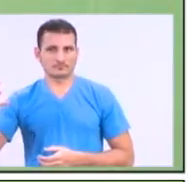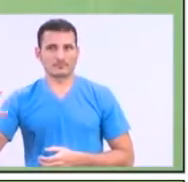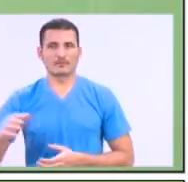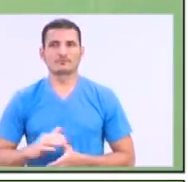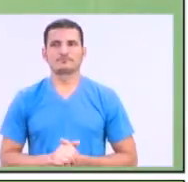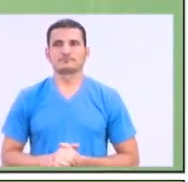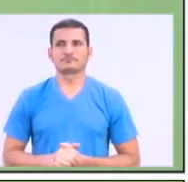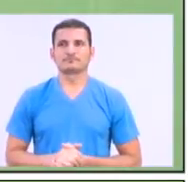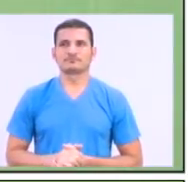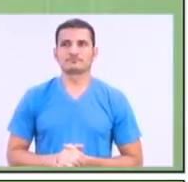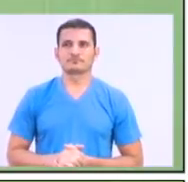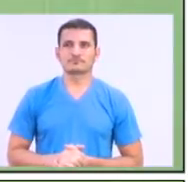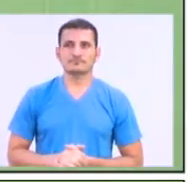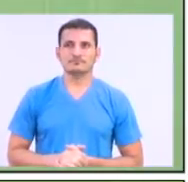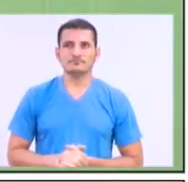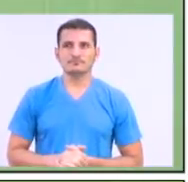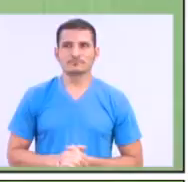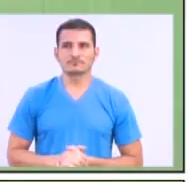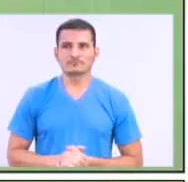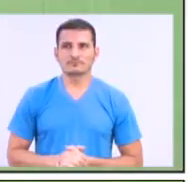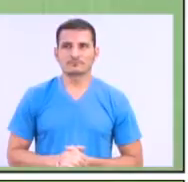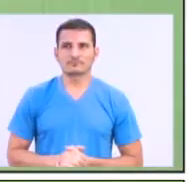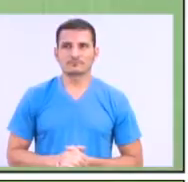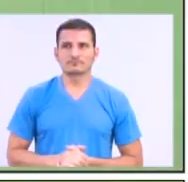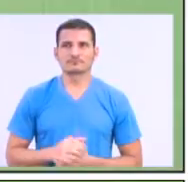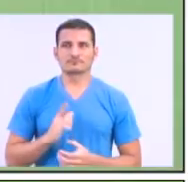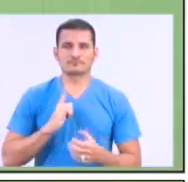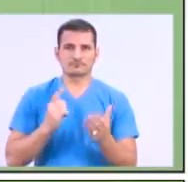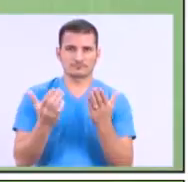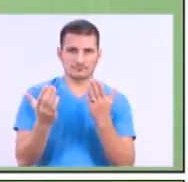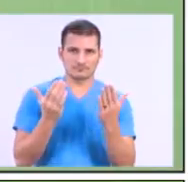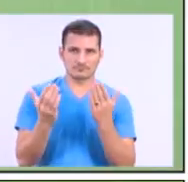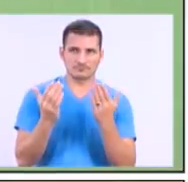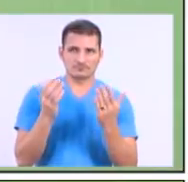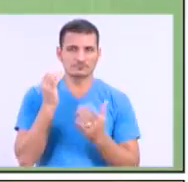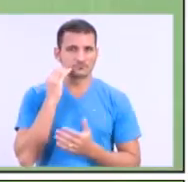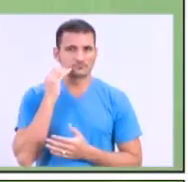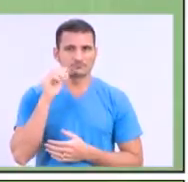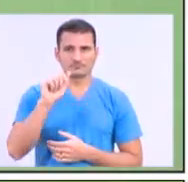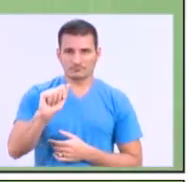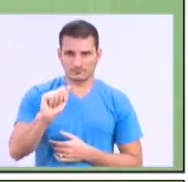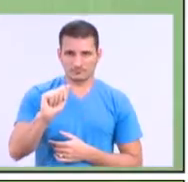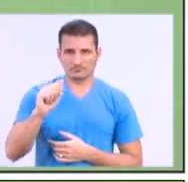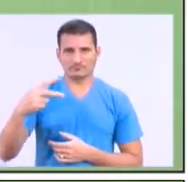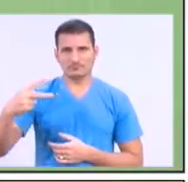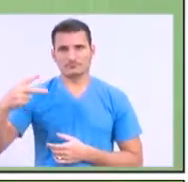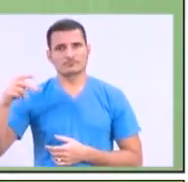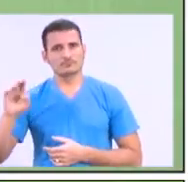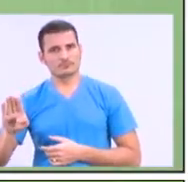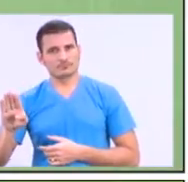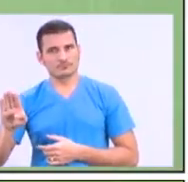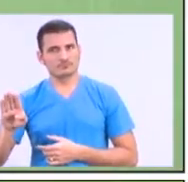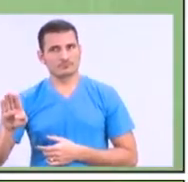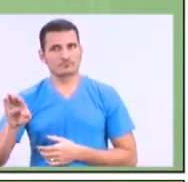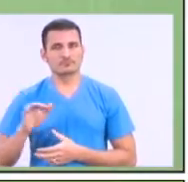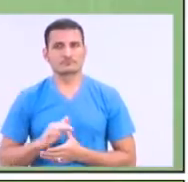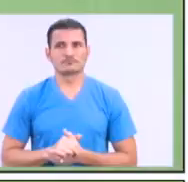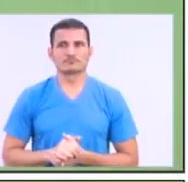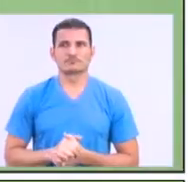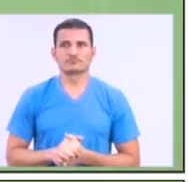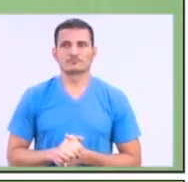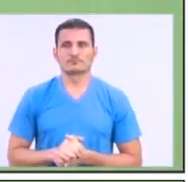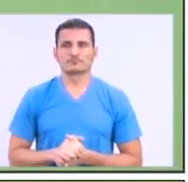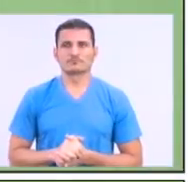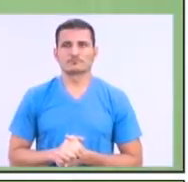3. Né? Então nós temos inicialmente uma comparação para verificar se A é maior do que B. Né? Depois nós temos